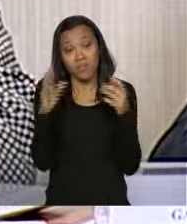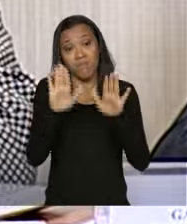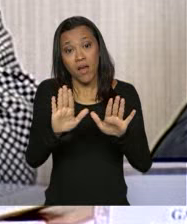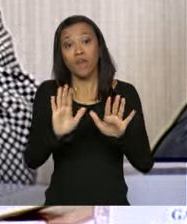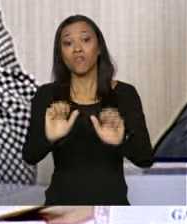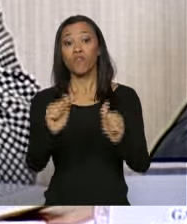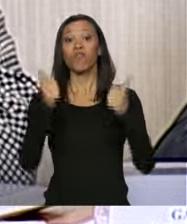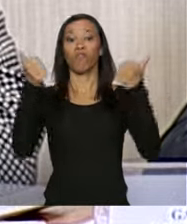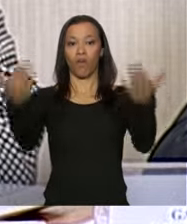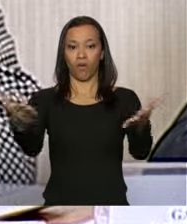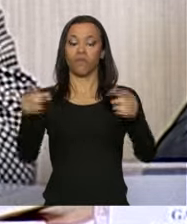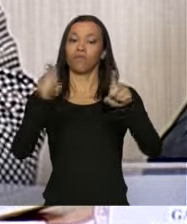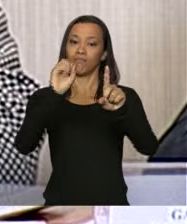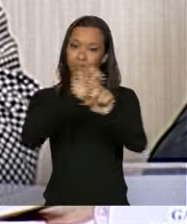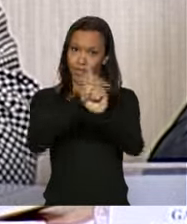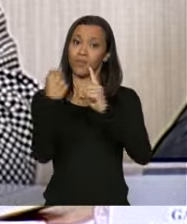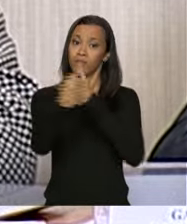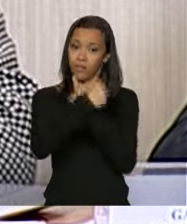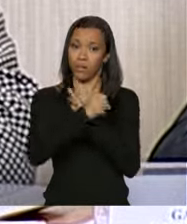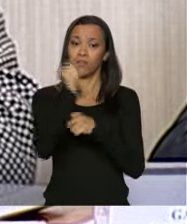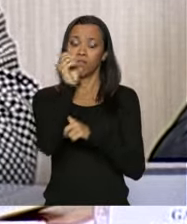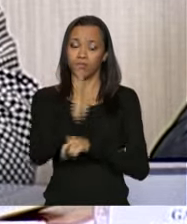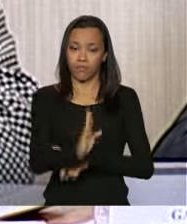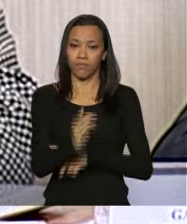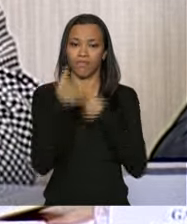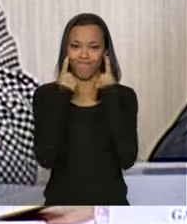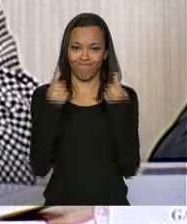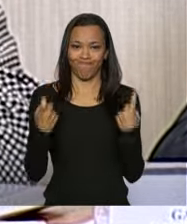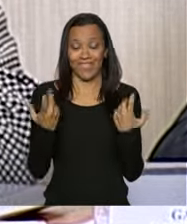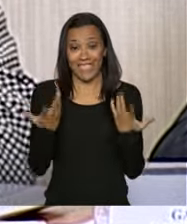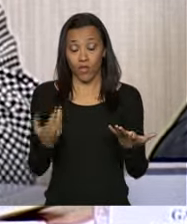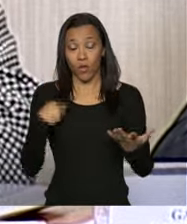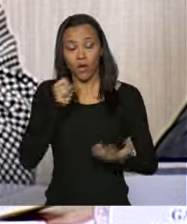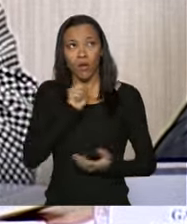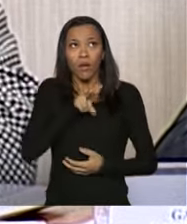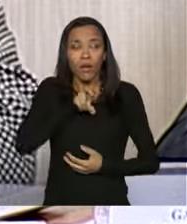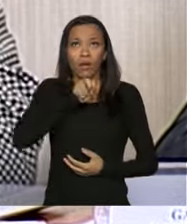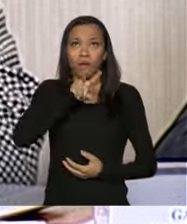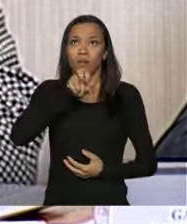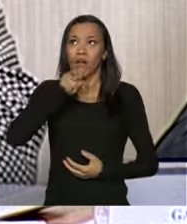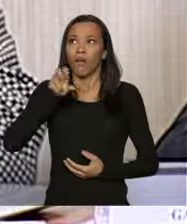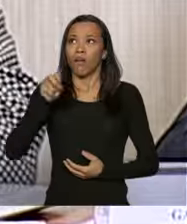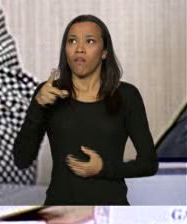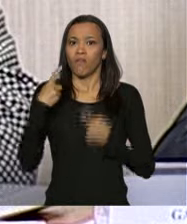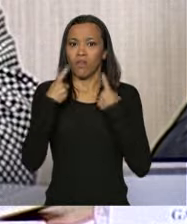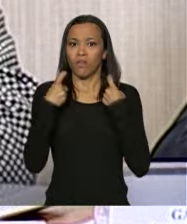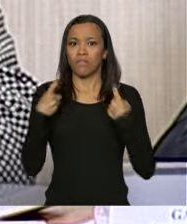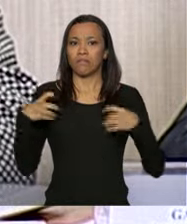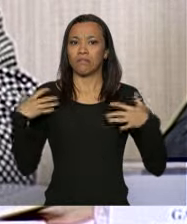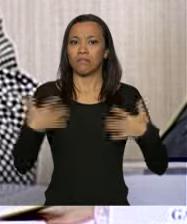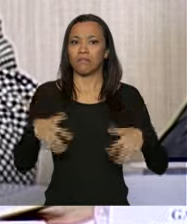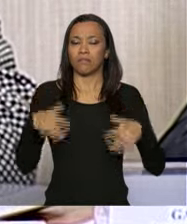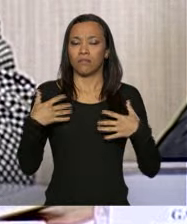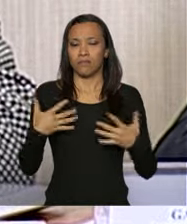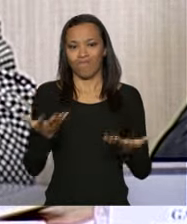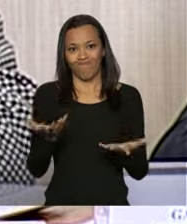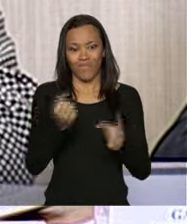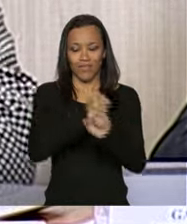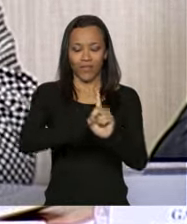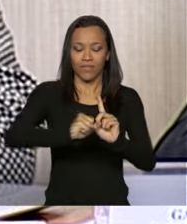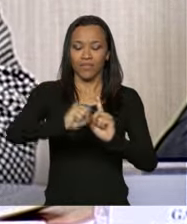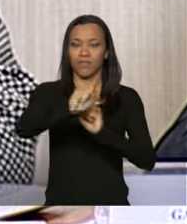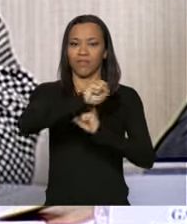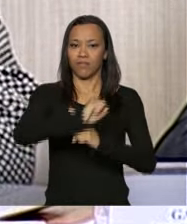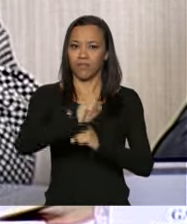sociedade brasileira e é um cenário que, na nossa opinião, coloca a sociedade brasileira flertando